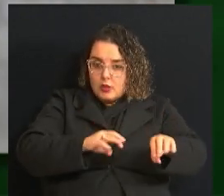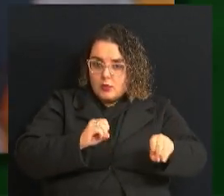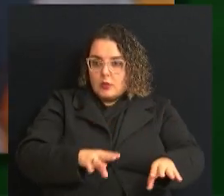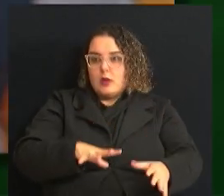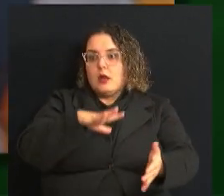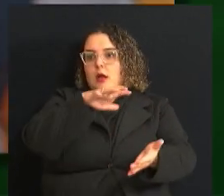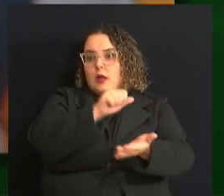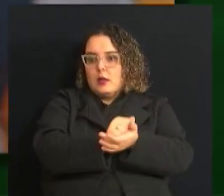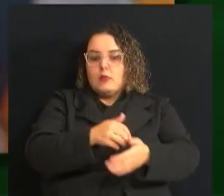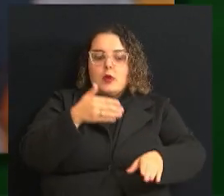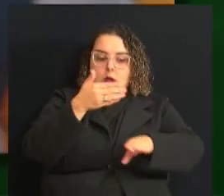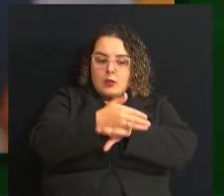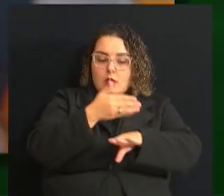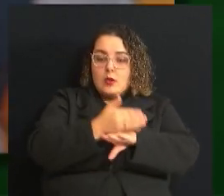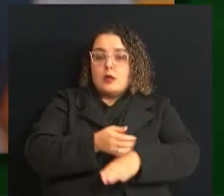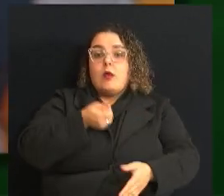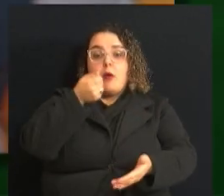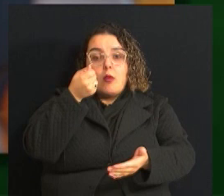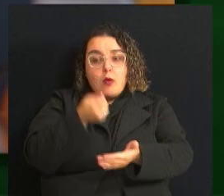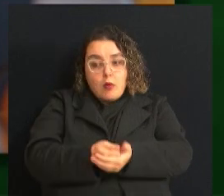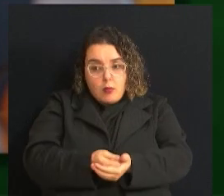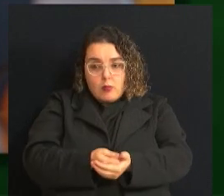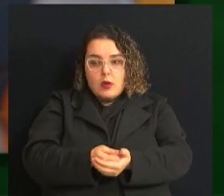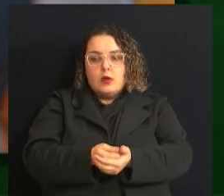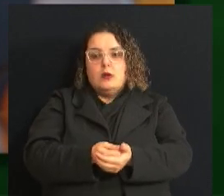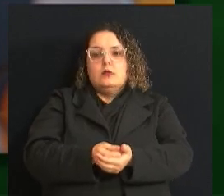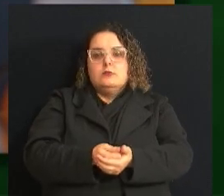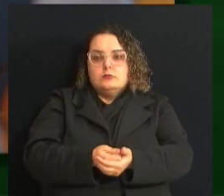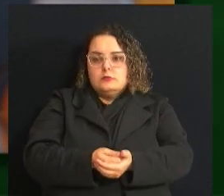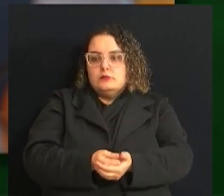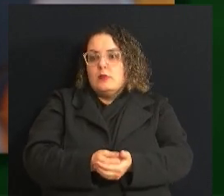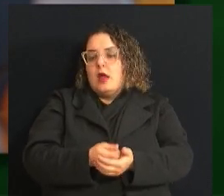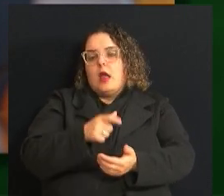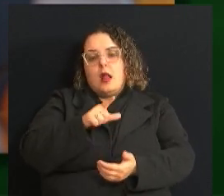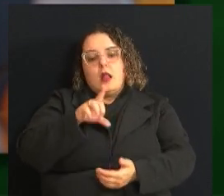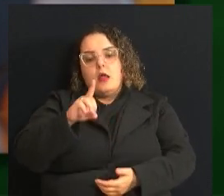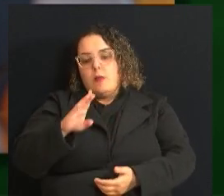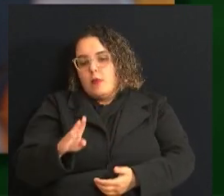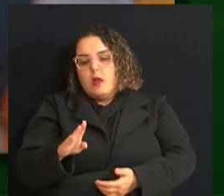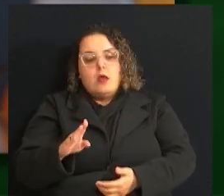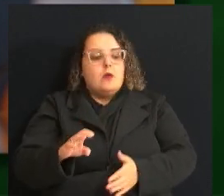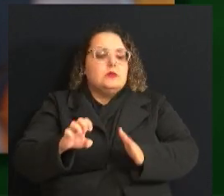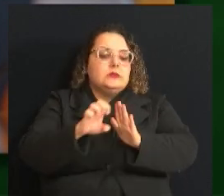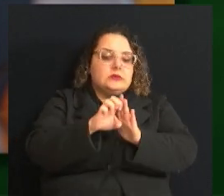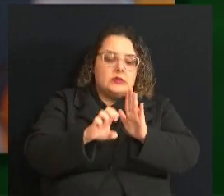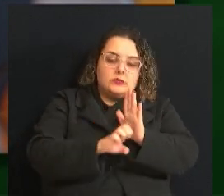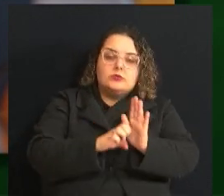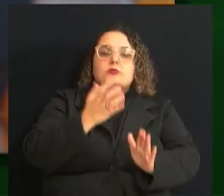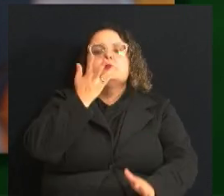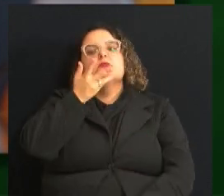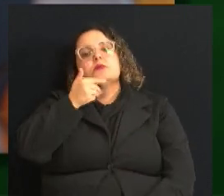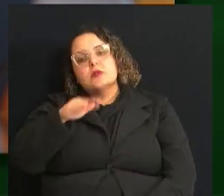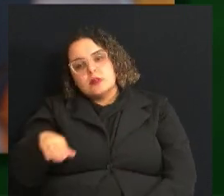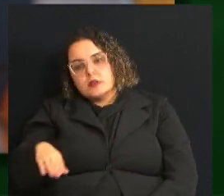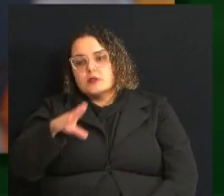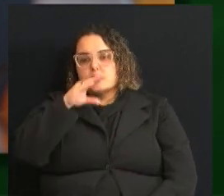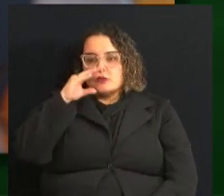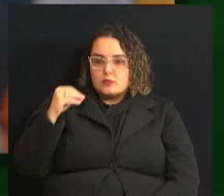e a frequência são obrigatórias, isso a LDB, o Estatuto da Criança e do Adolescente, né, vão regulamentar